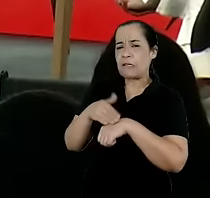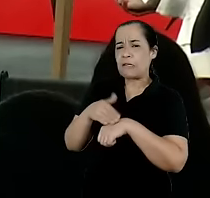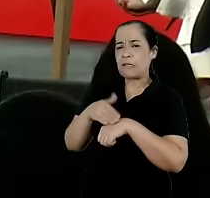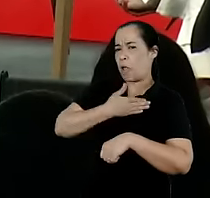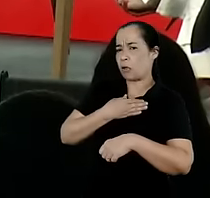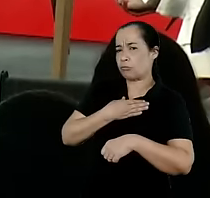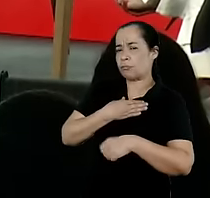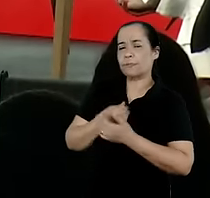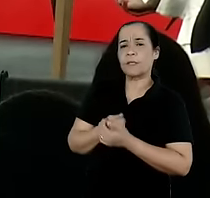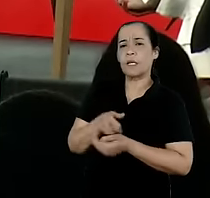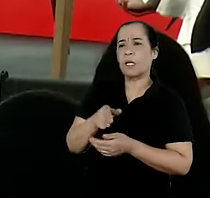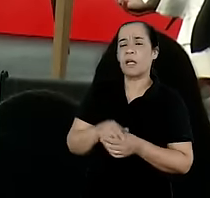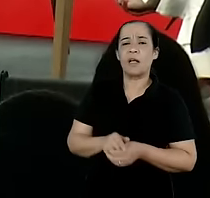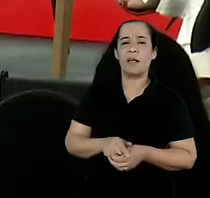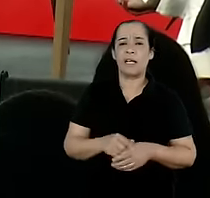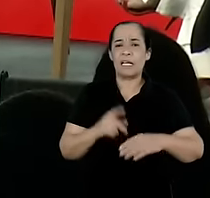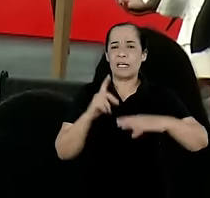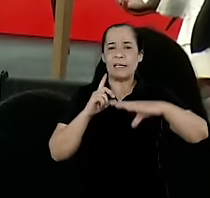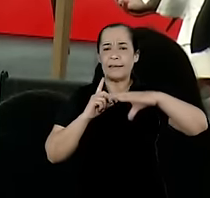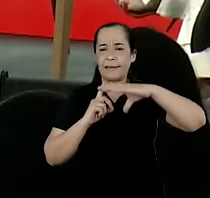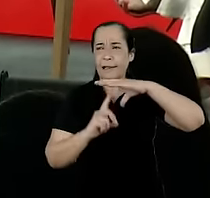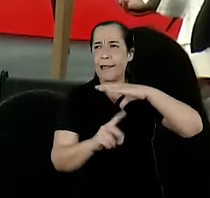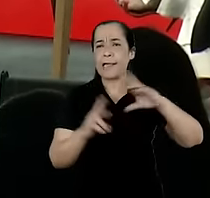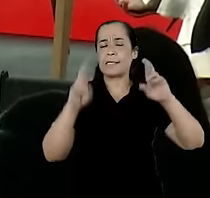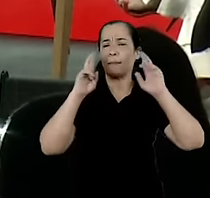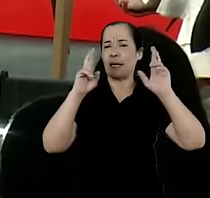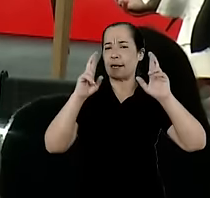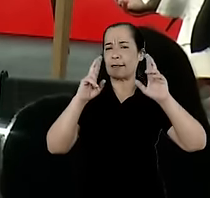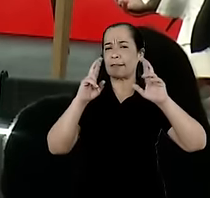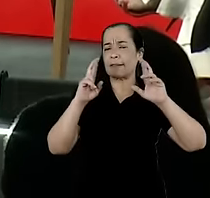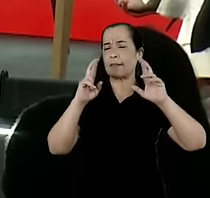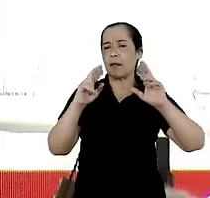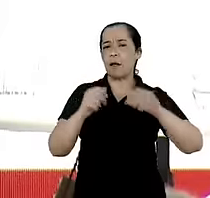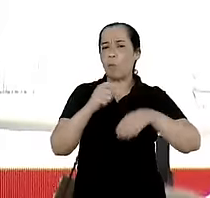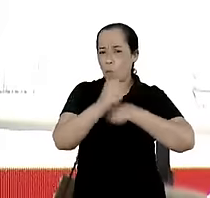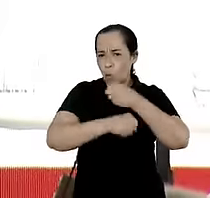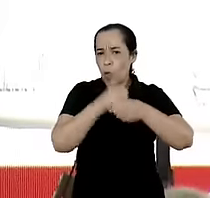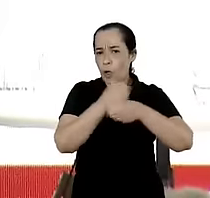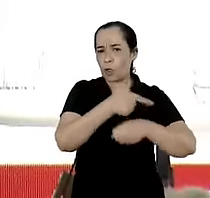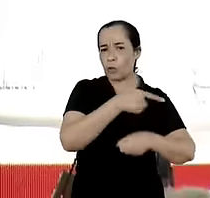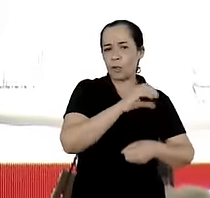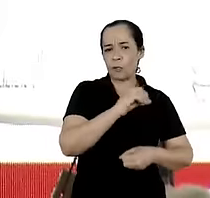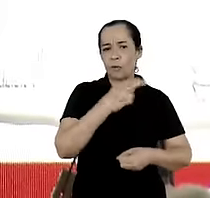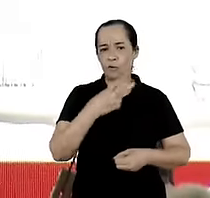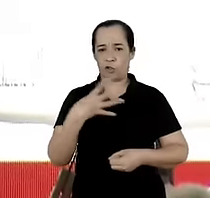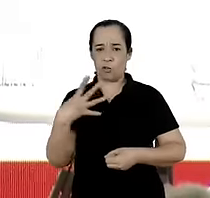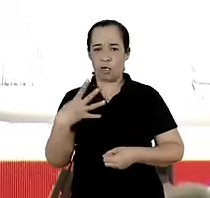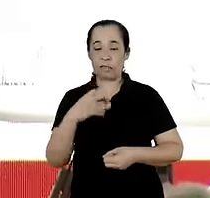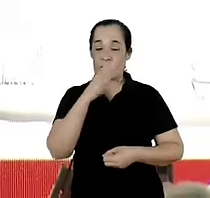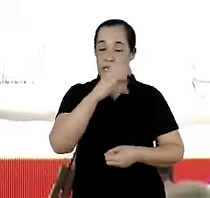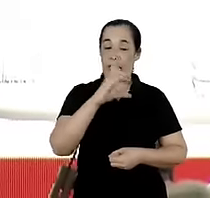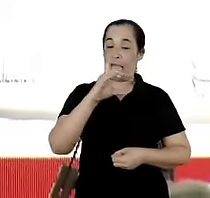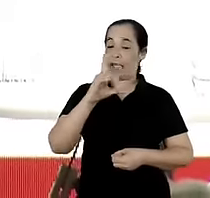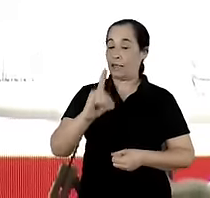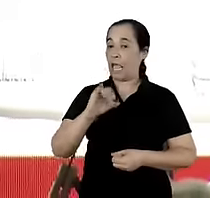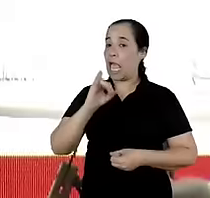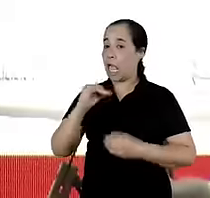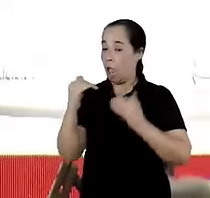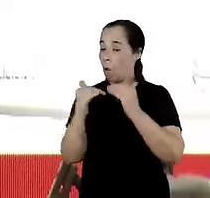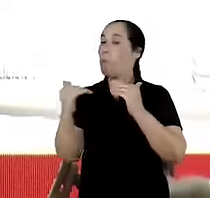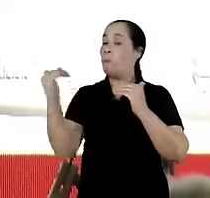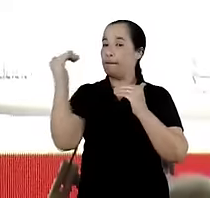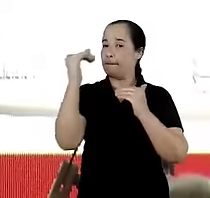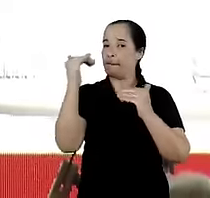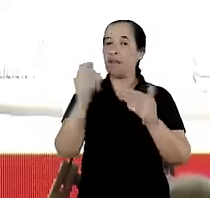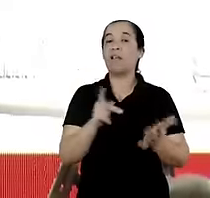falar um pouco de cliente a expectativa pro ano que vem continua focado muito no CDI Claro CDI continua muito alto a gente sabe disso eh mas o a grande verdade que nos